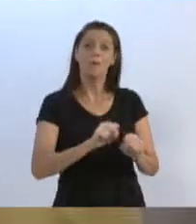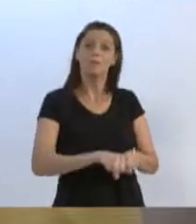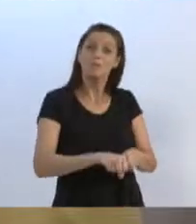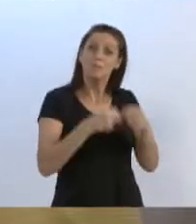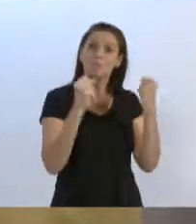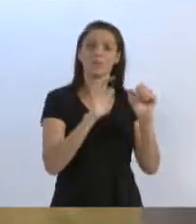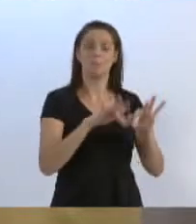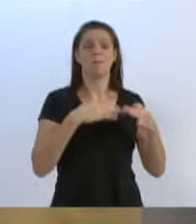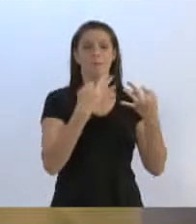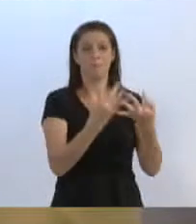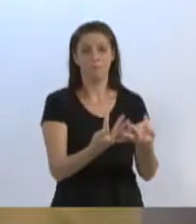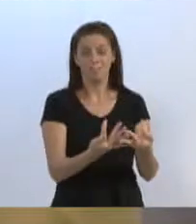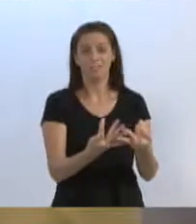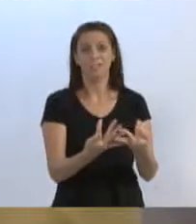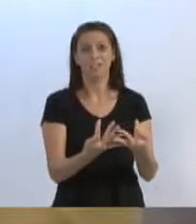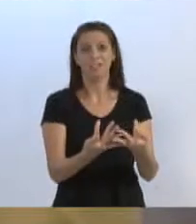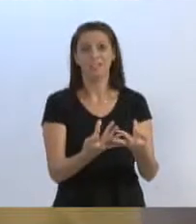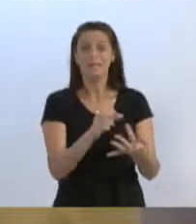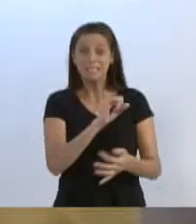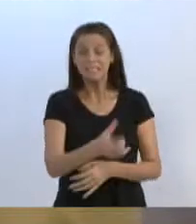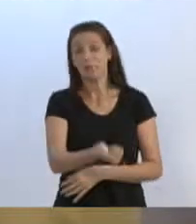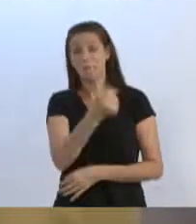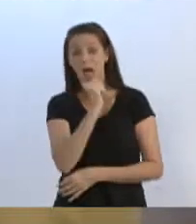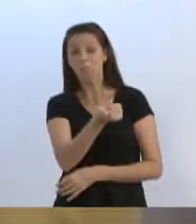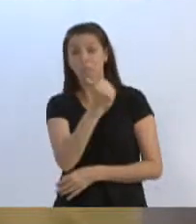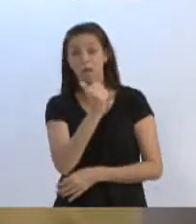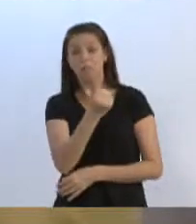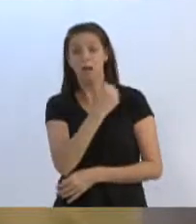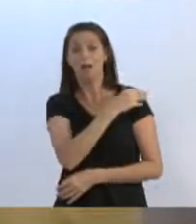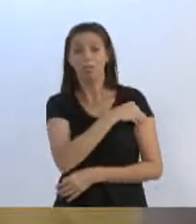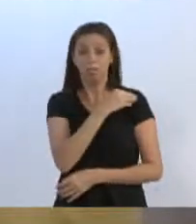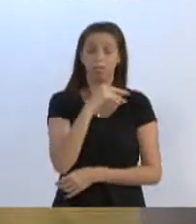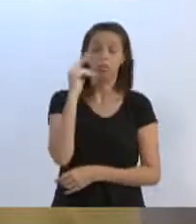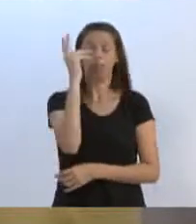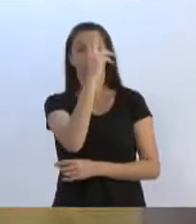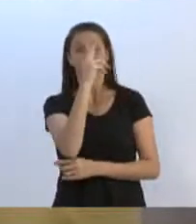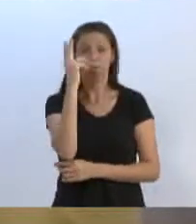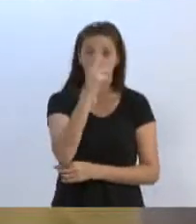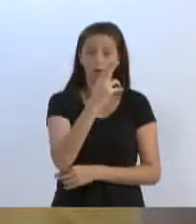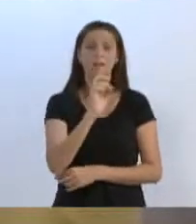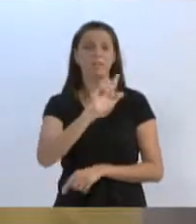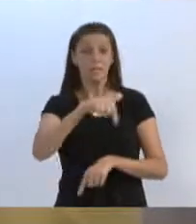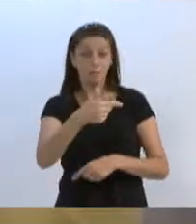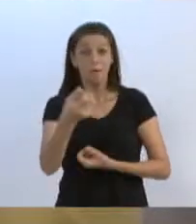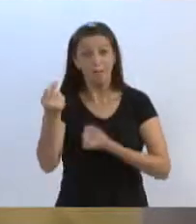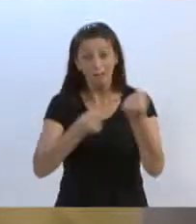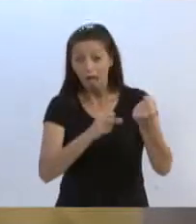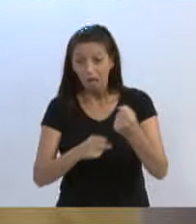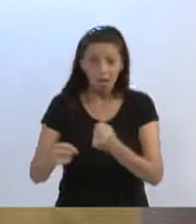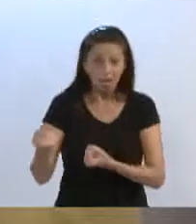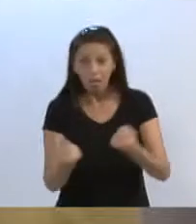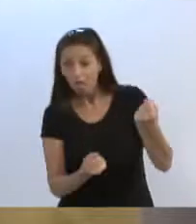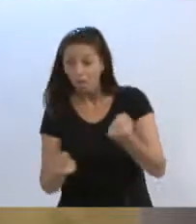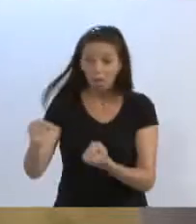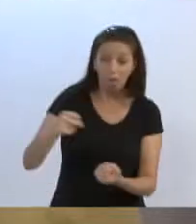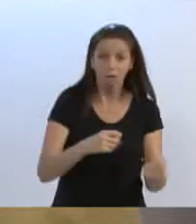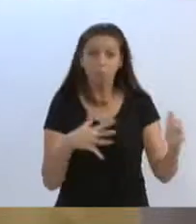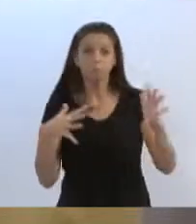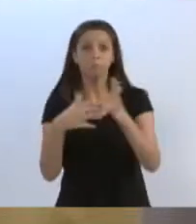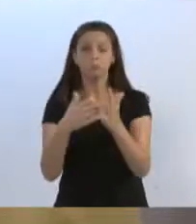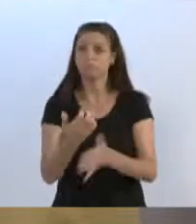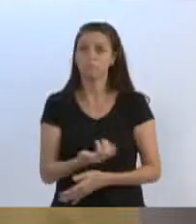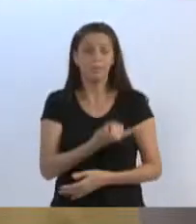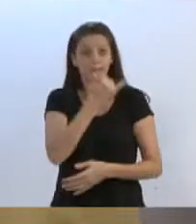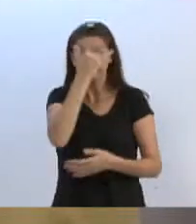estrago que a bebida alcoólica o excesso do consumo da bebida alcoólica tem causado no trânsito infelizmente não tem como usar outra